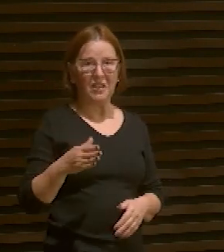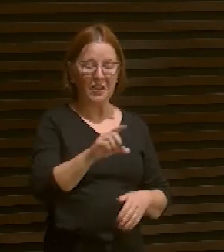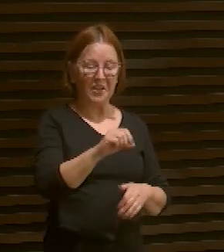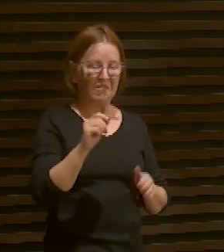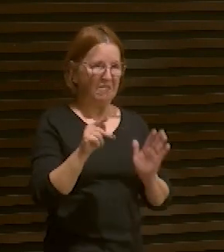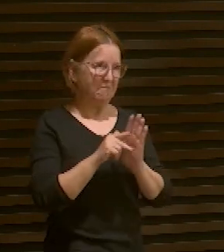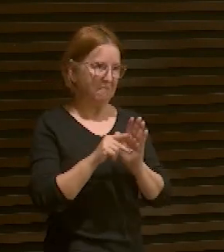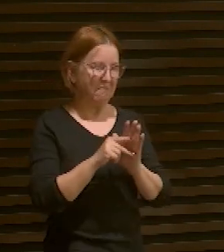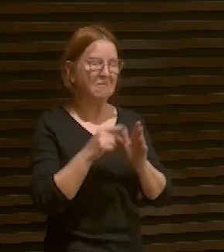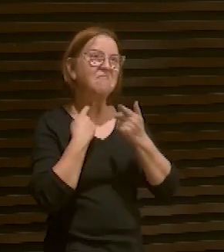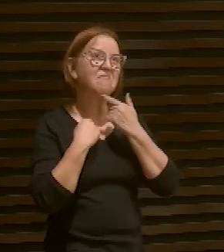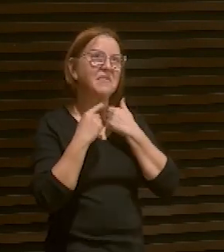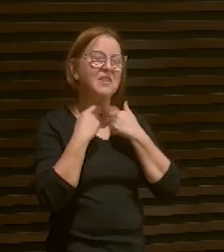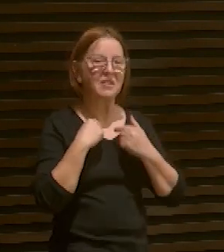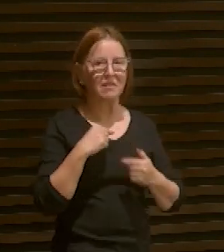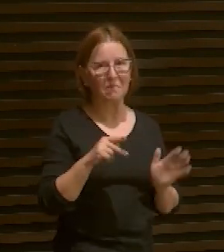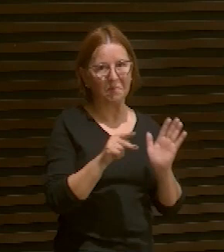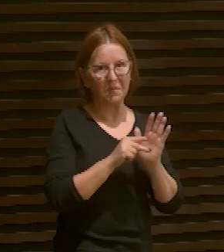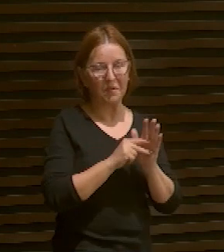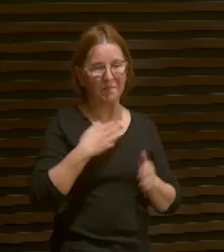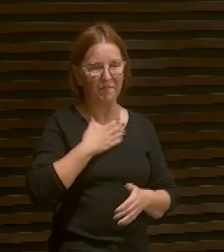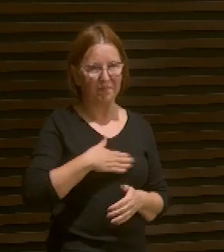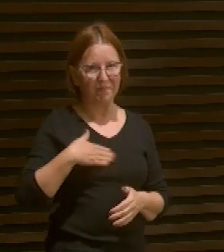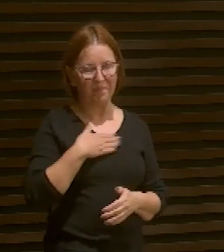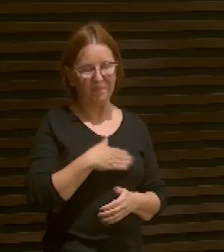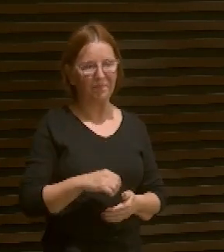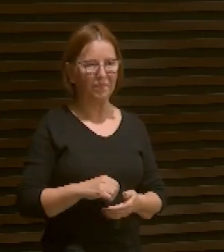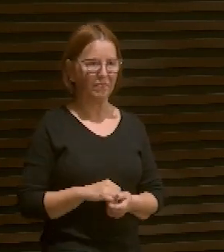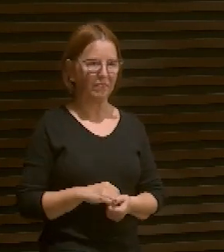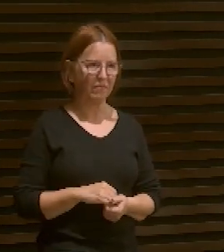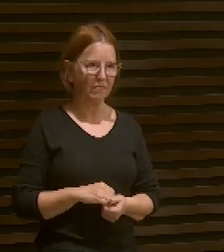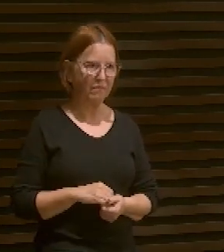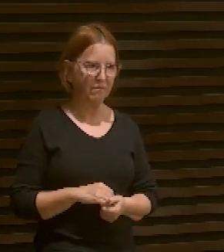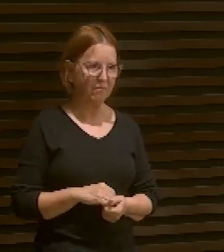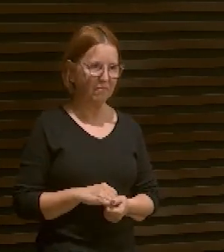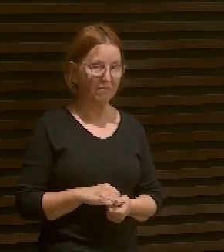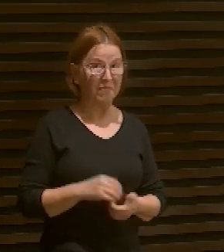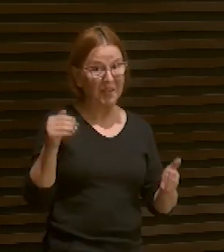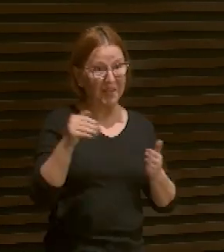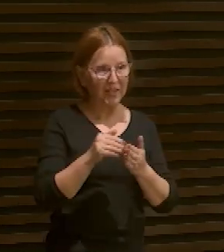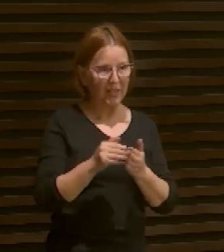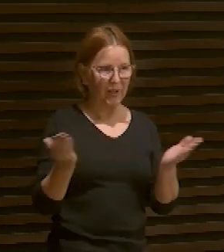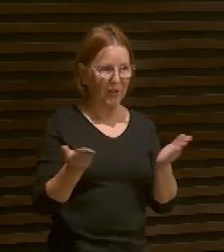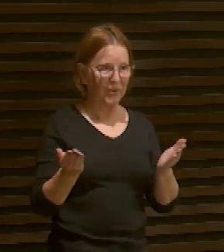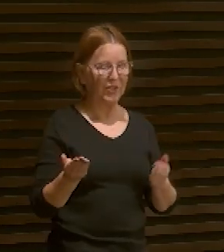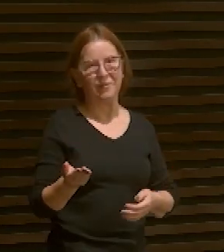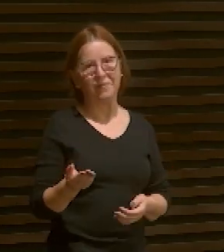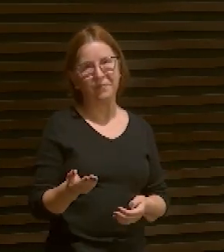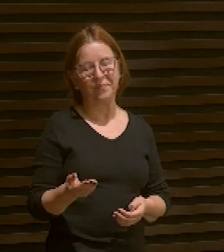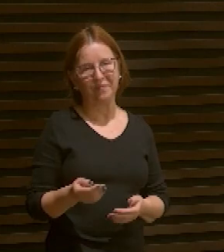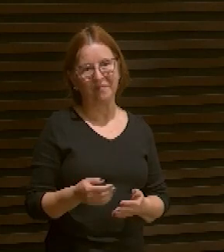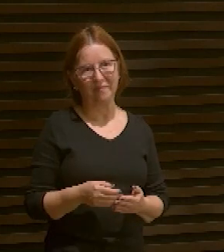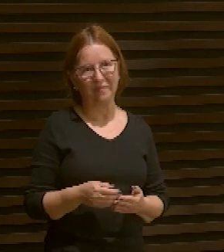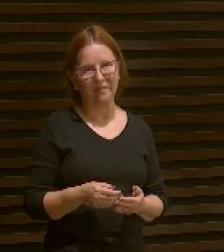seu próprio desejo, na sua própria satisfação. E até hoje a vida é vivida para aqueles que ainda